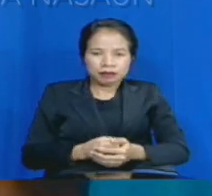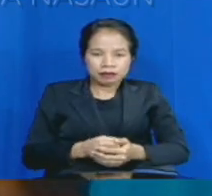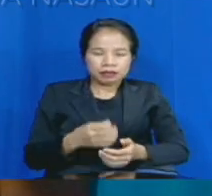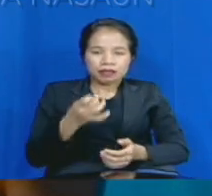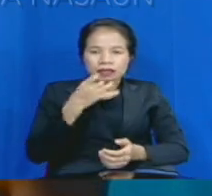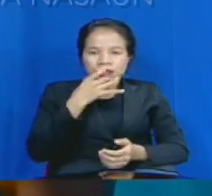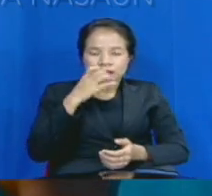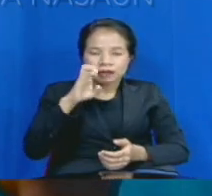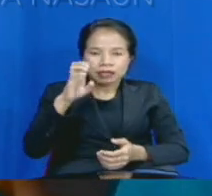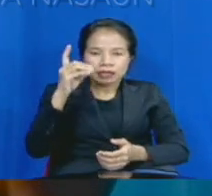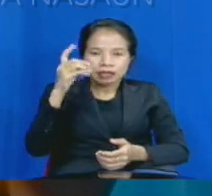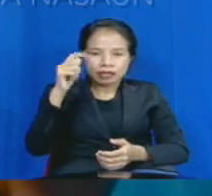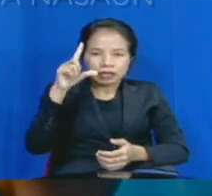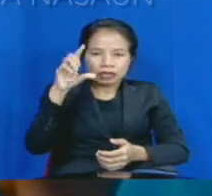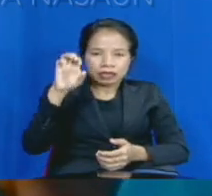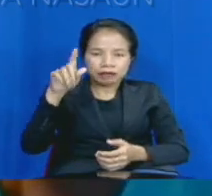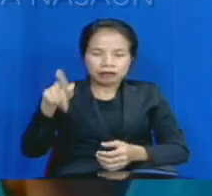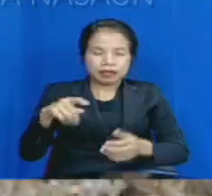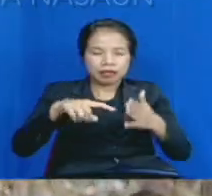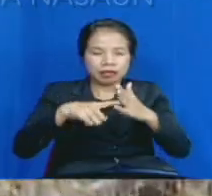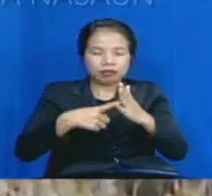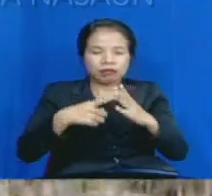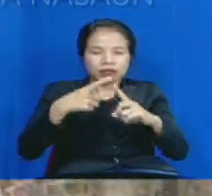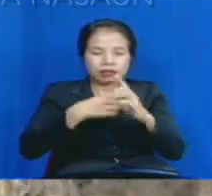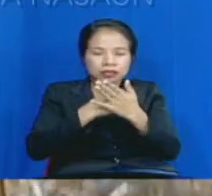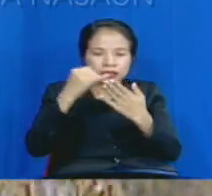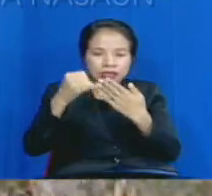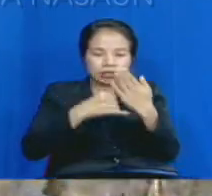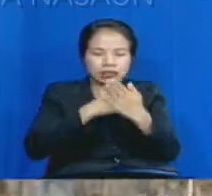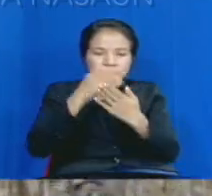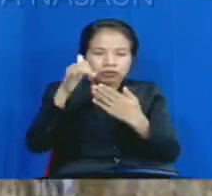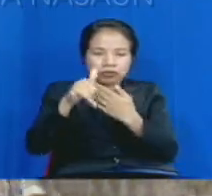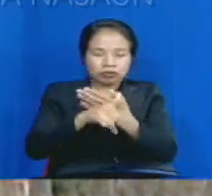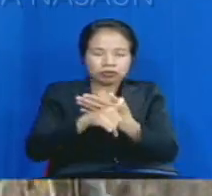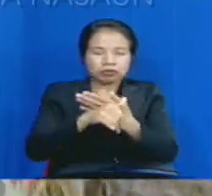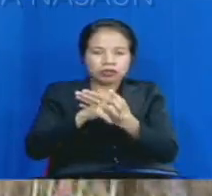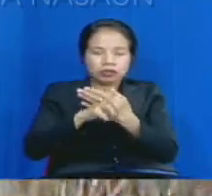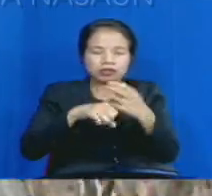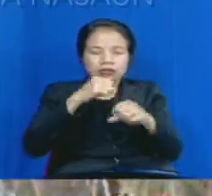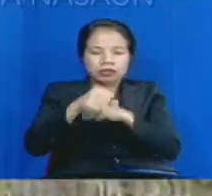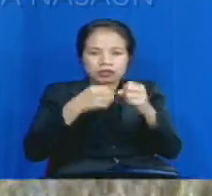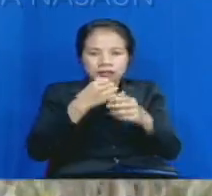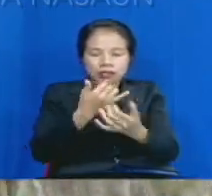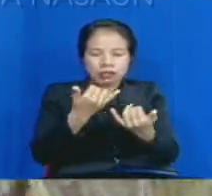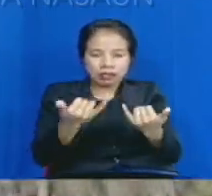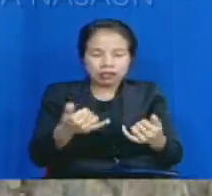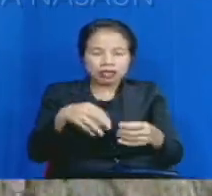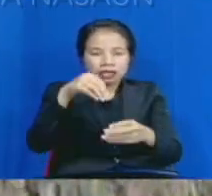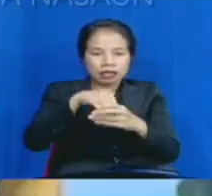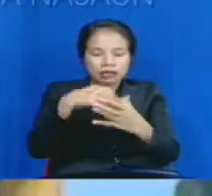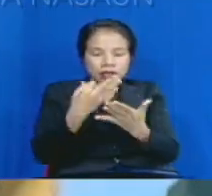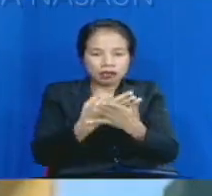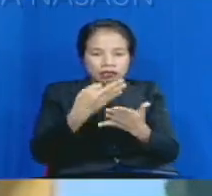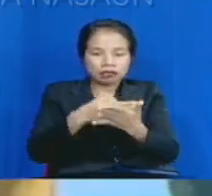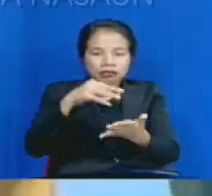Eletricidade Timor-Leste empresa pública, hahu Fulan Janeiro to Fulan Junio tinang ne, consegue recolher receita milhão